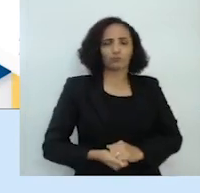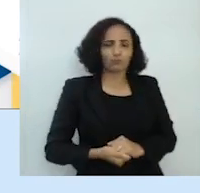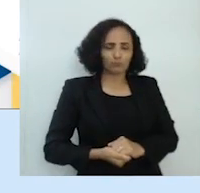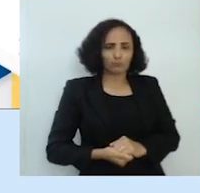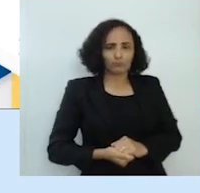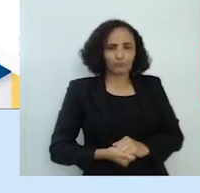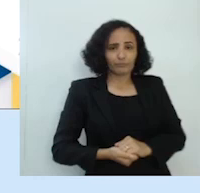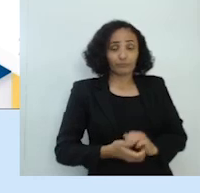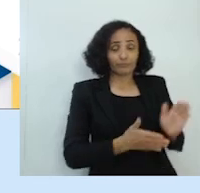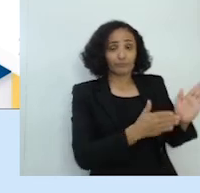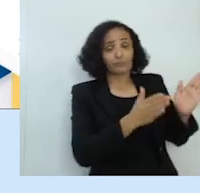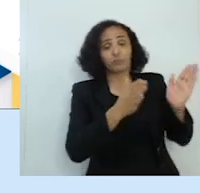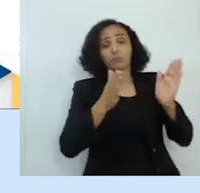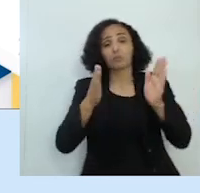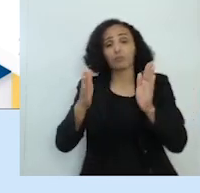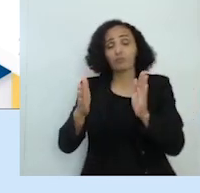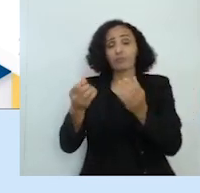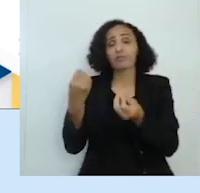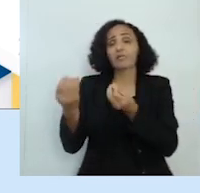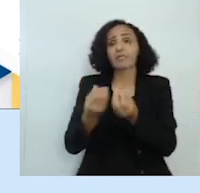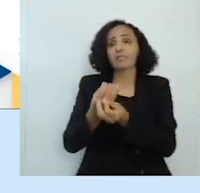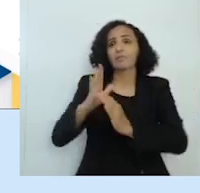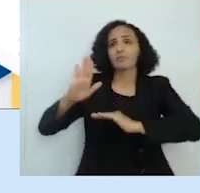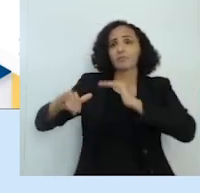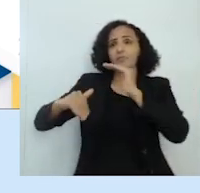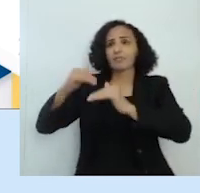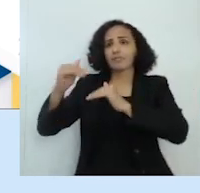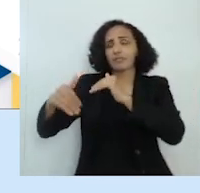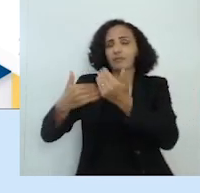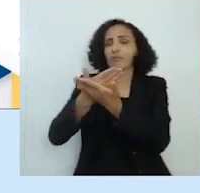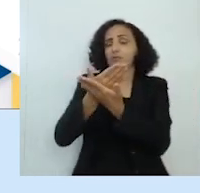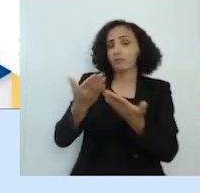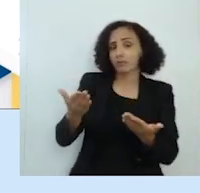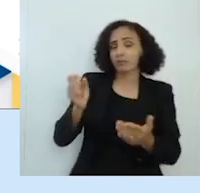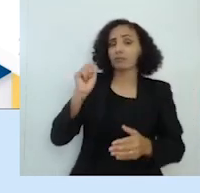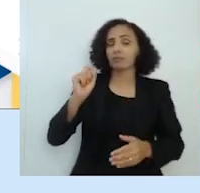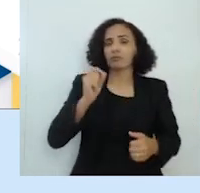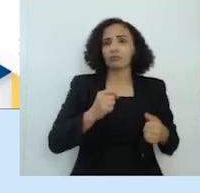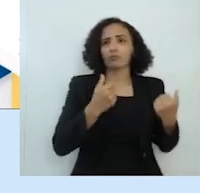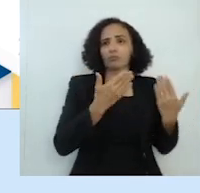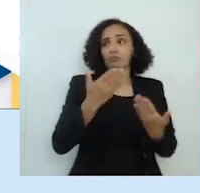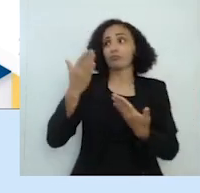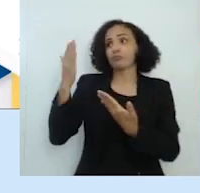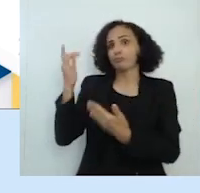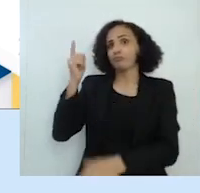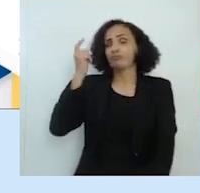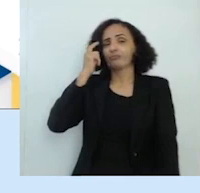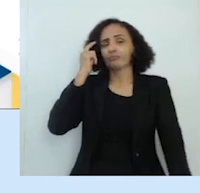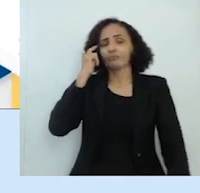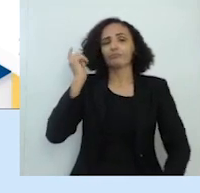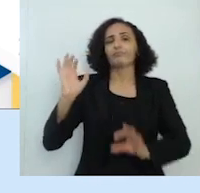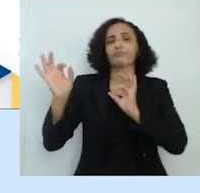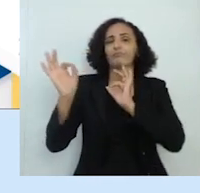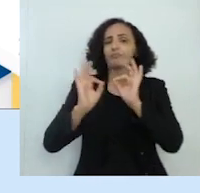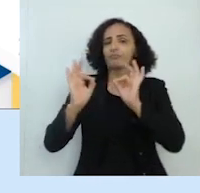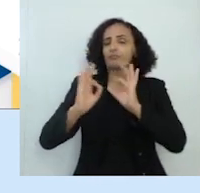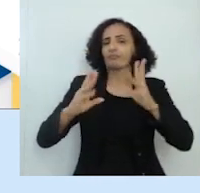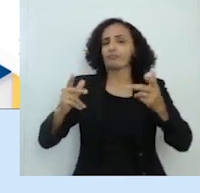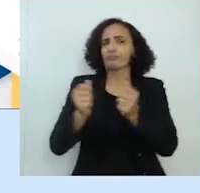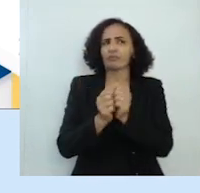Por outra parte, temos a teoria elaborada por John Maynard Keynes, que é o keynesianismo, gente.